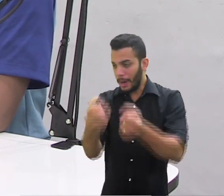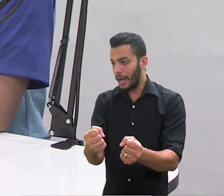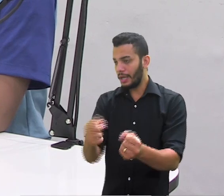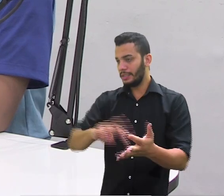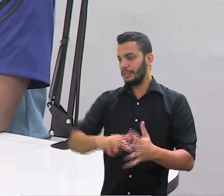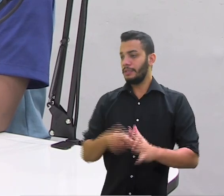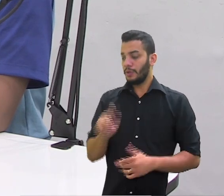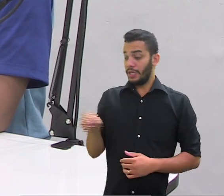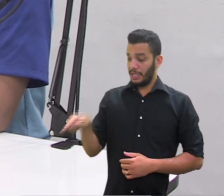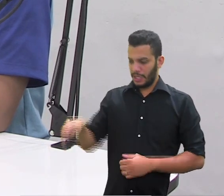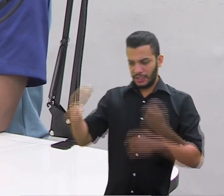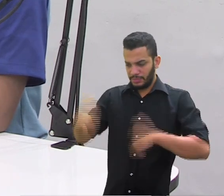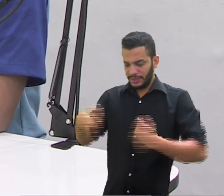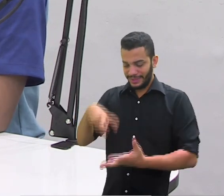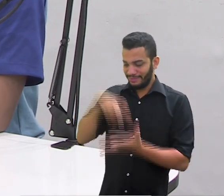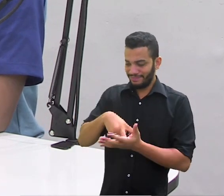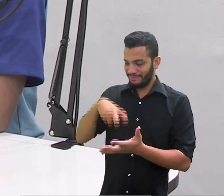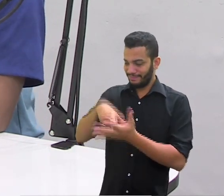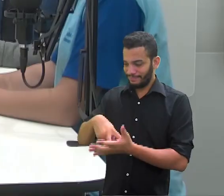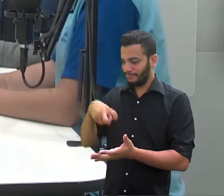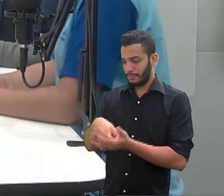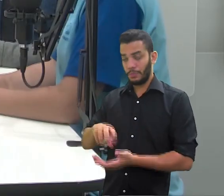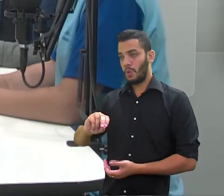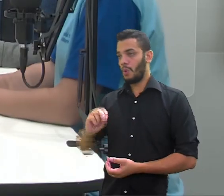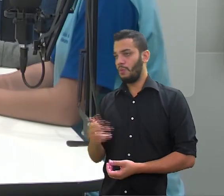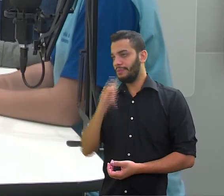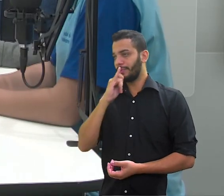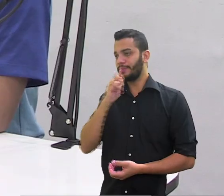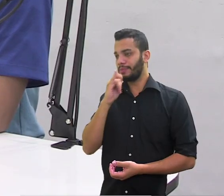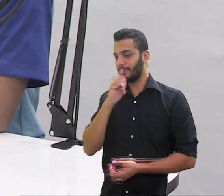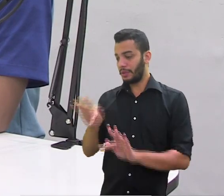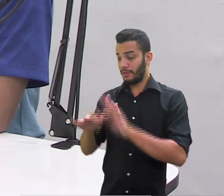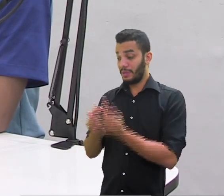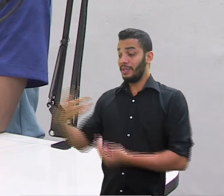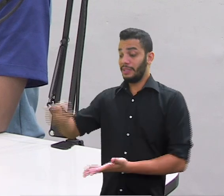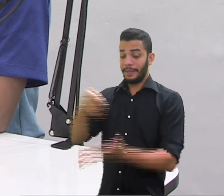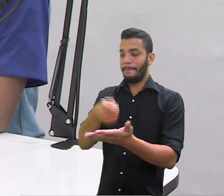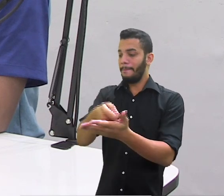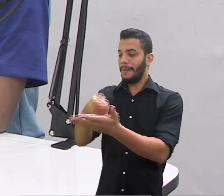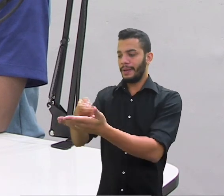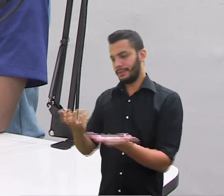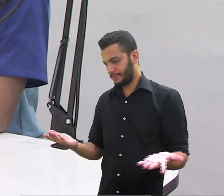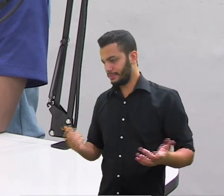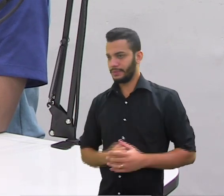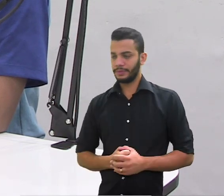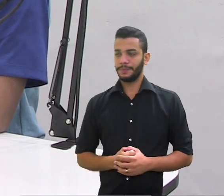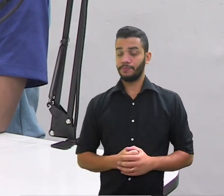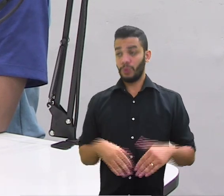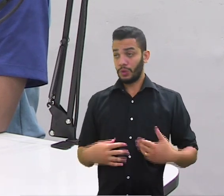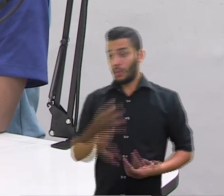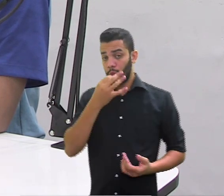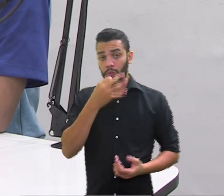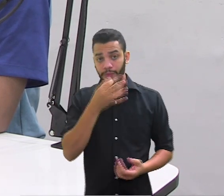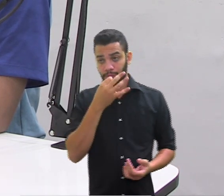é punido, ele tem que pagar, tem que ressarcir, né? Sim. Então, você acha, no seu ponto de vista, o que